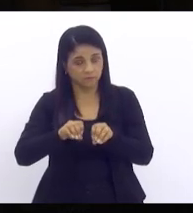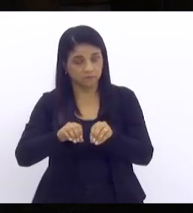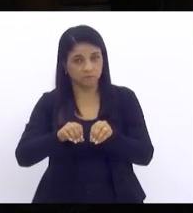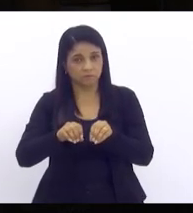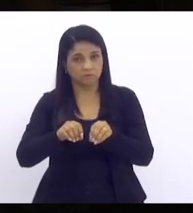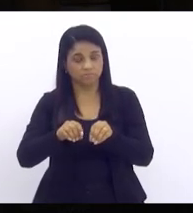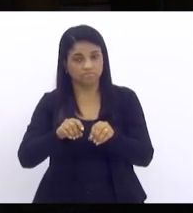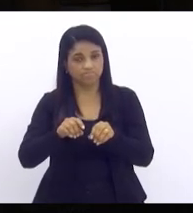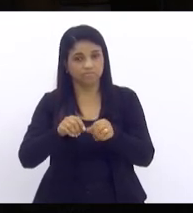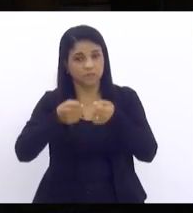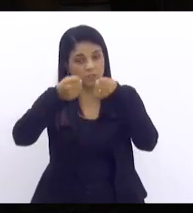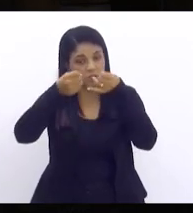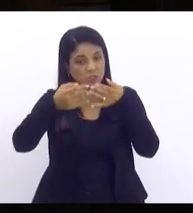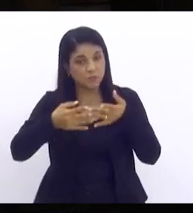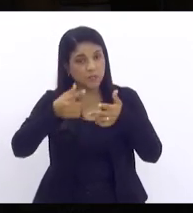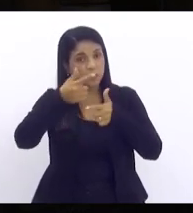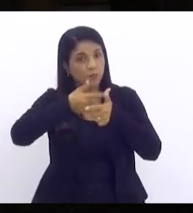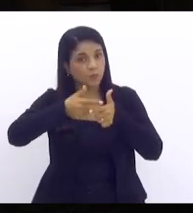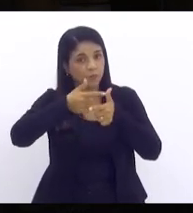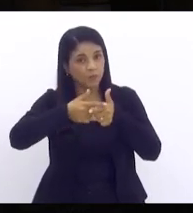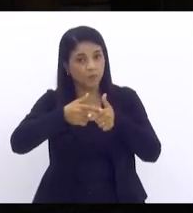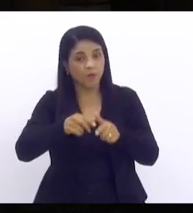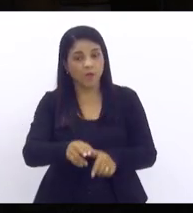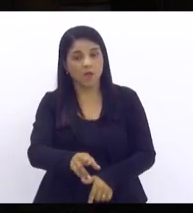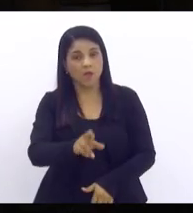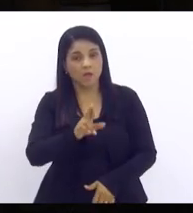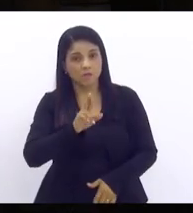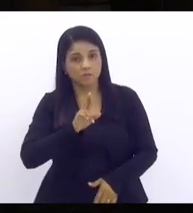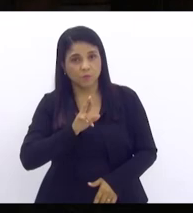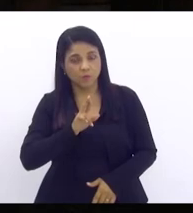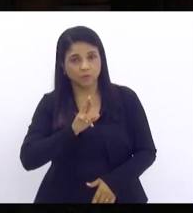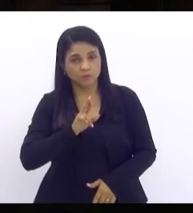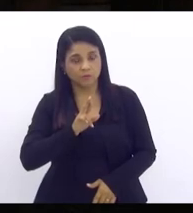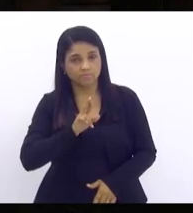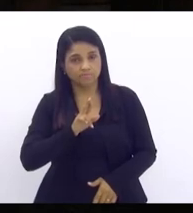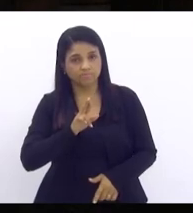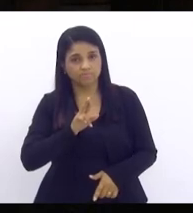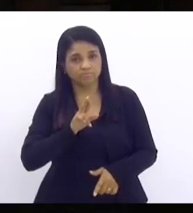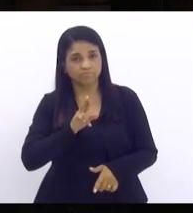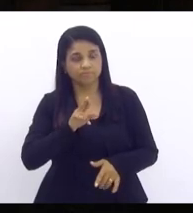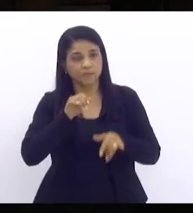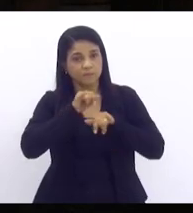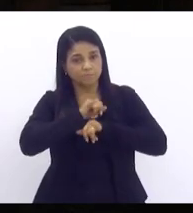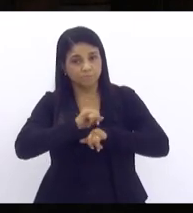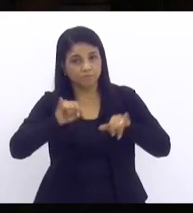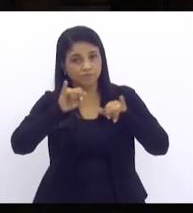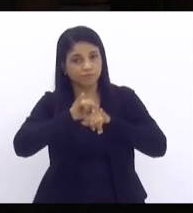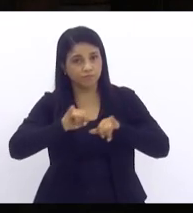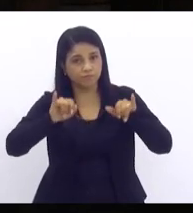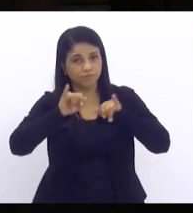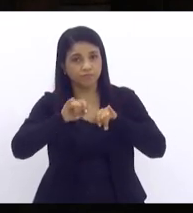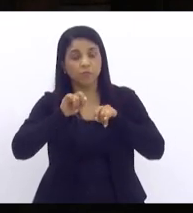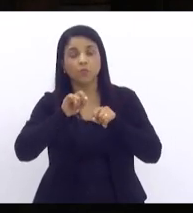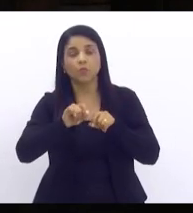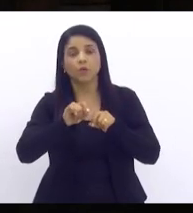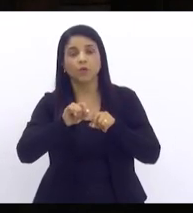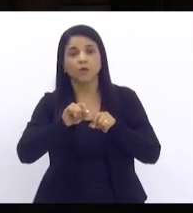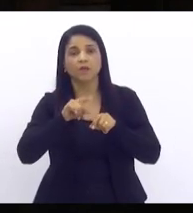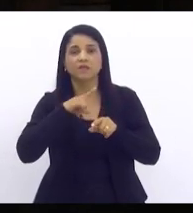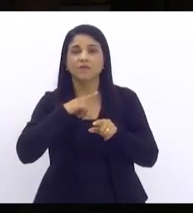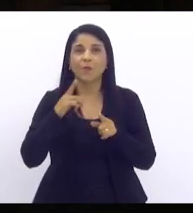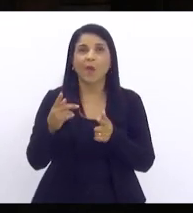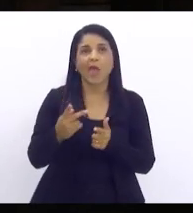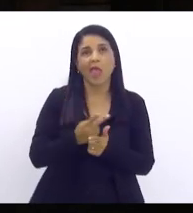relatando o problema. E todas as respostas que temos na imprensa, elas partem sempre de argumentação de que houve um